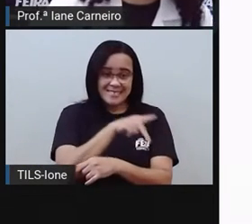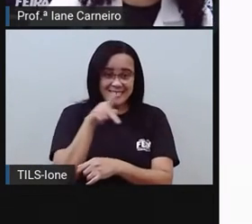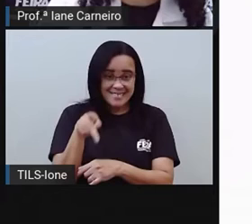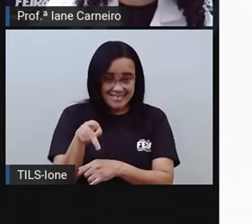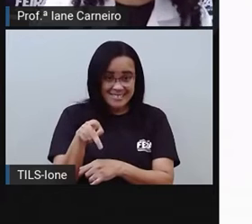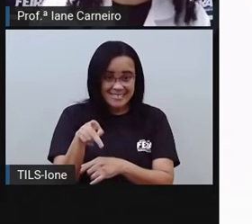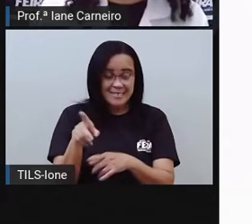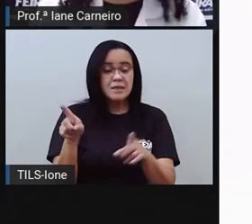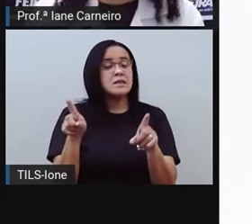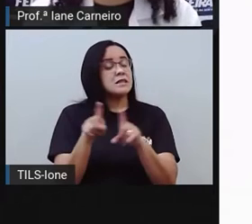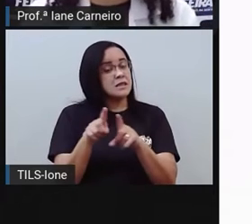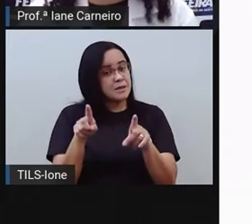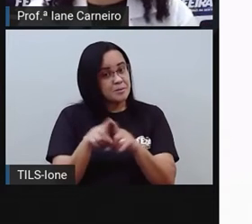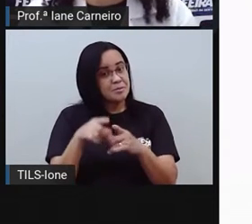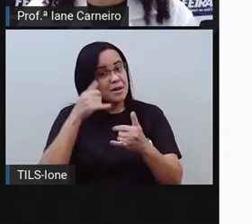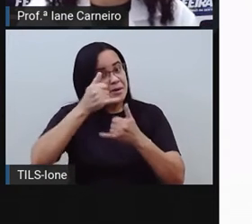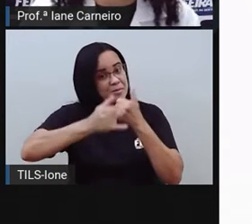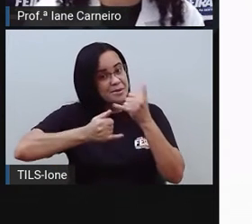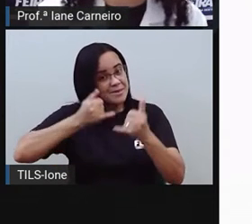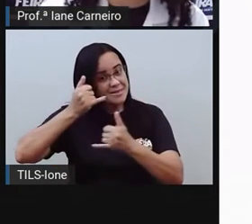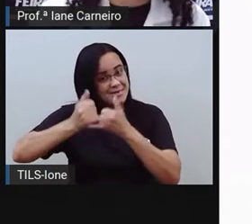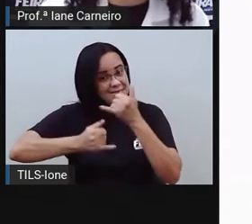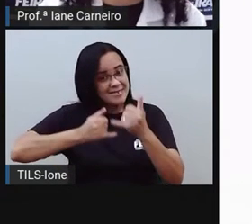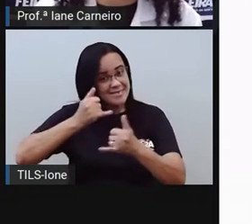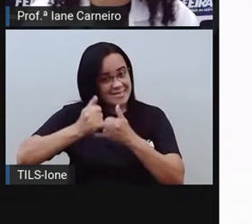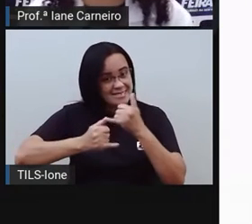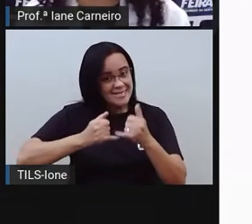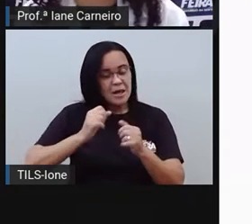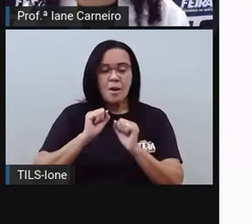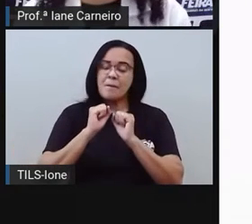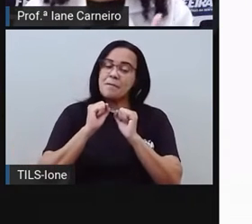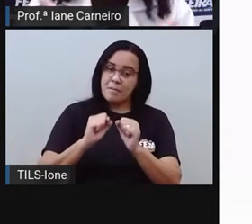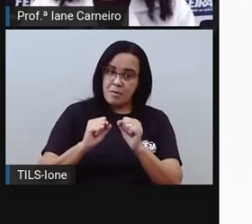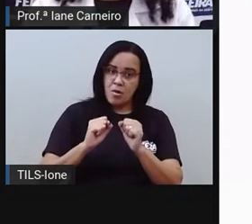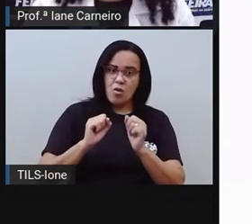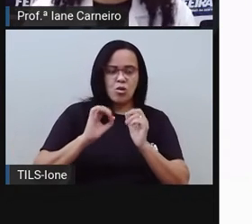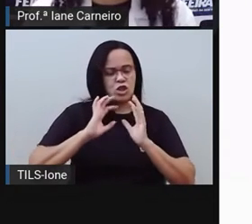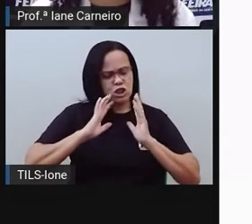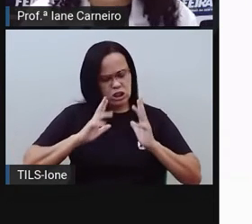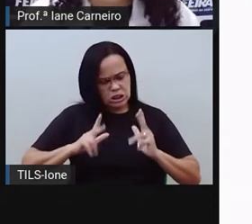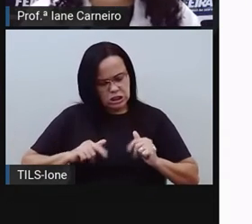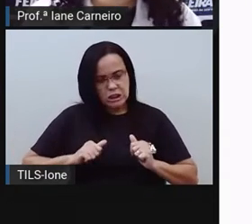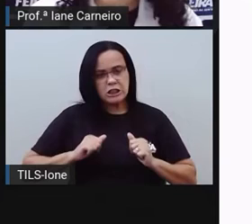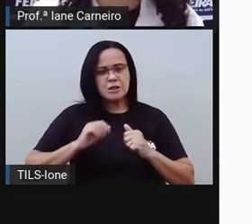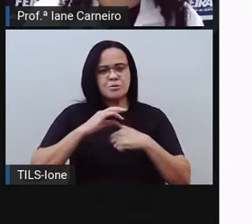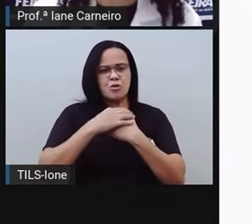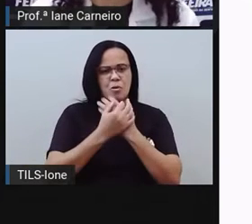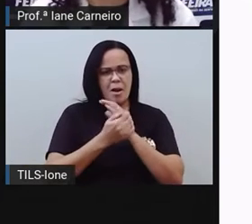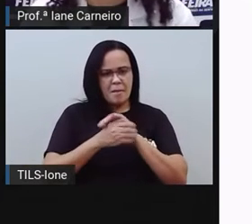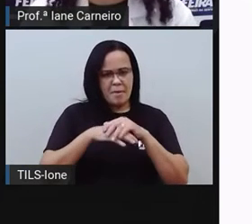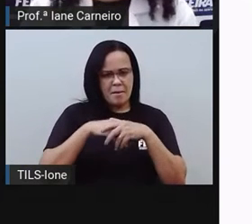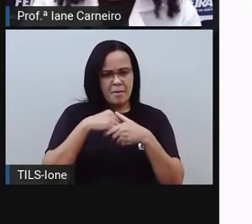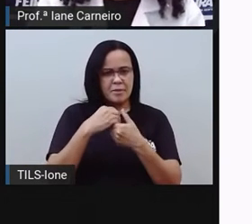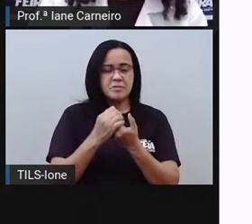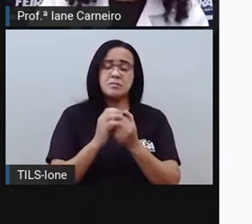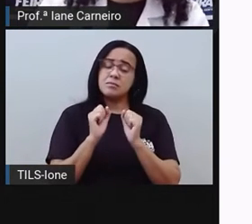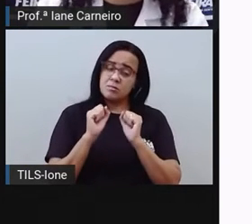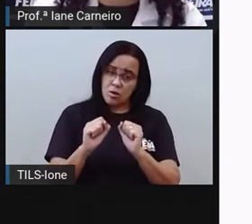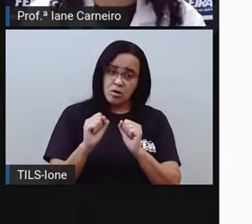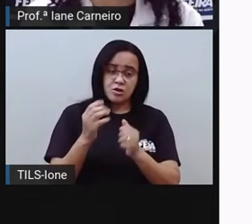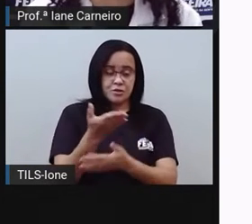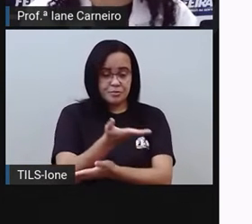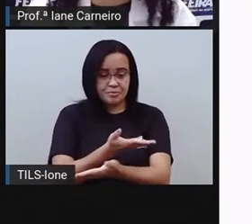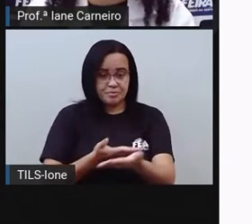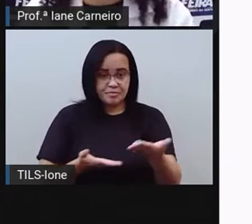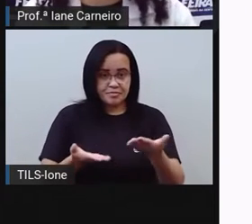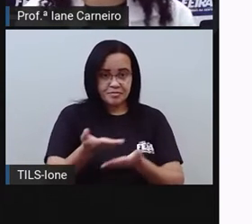os brinquedos, né? Alguns os brinquedos que podem ser lavados e ser limpos, a gente pode compartilhar na escola, né? Em